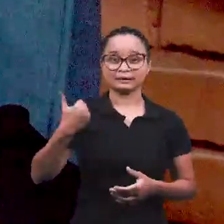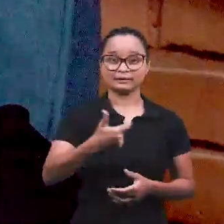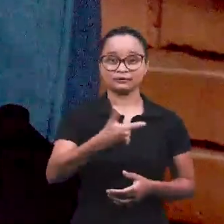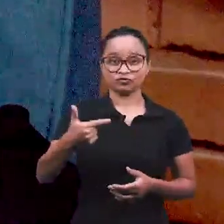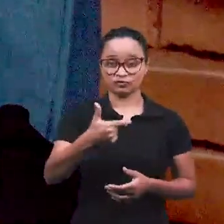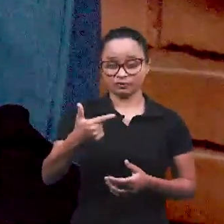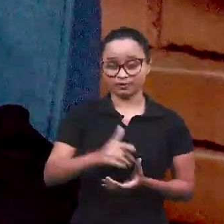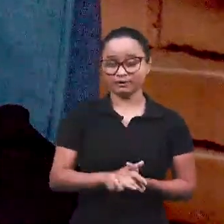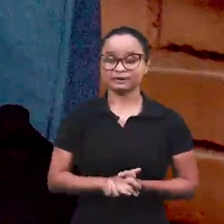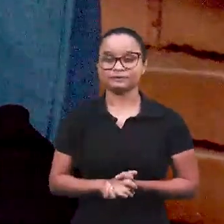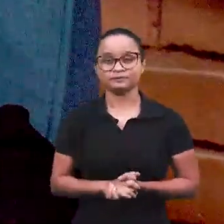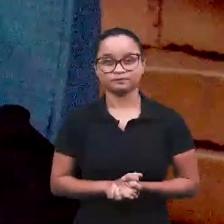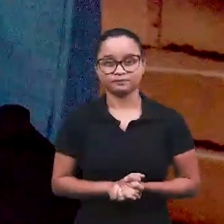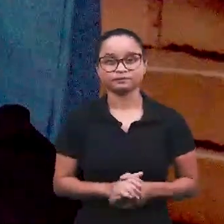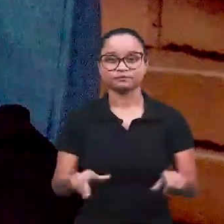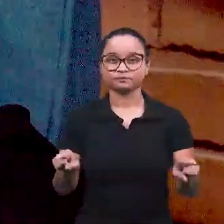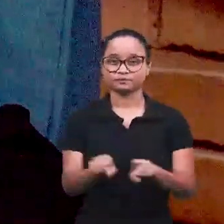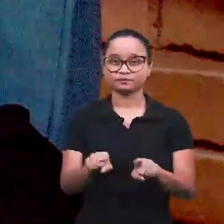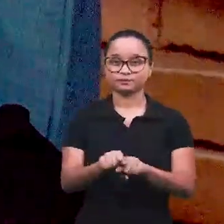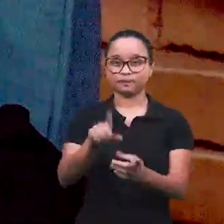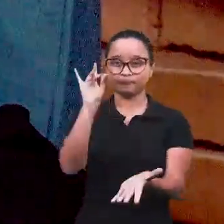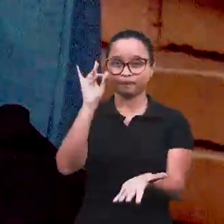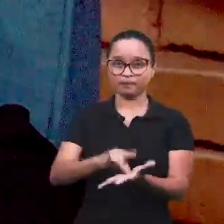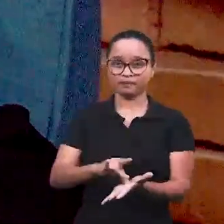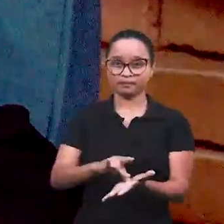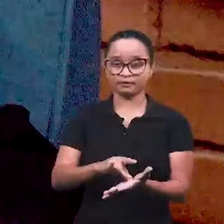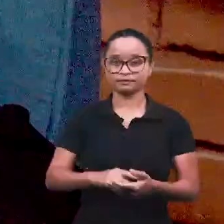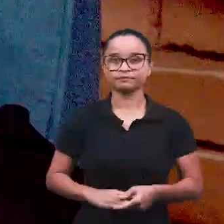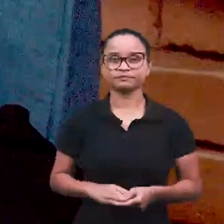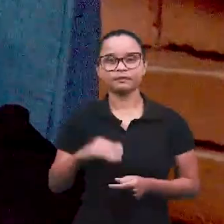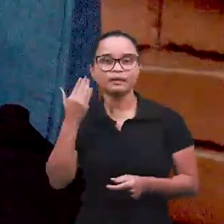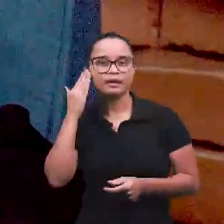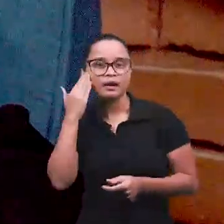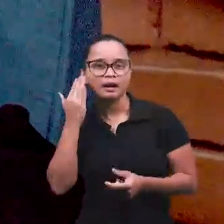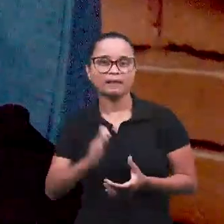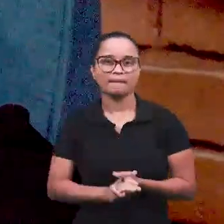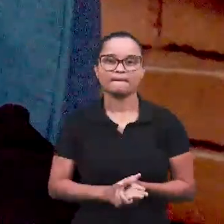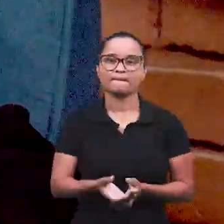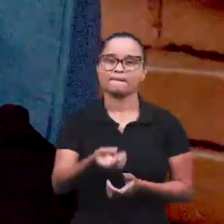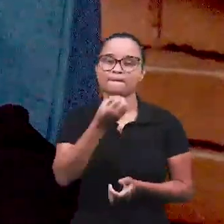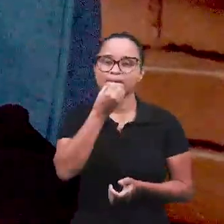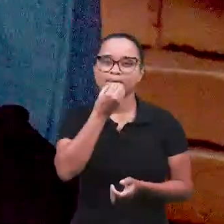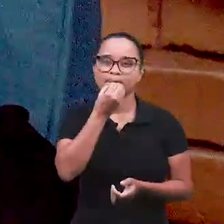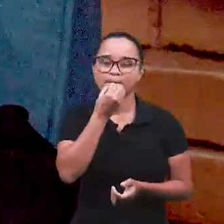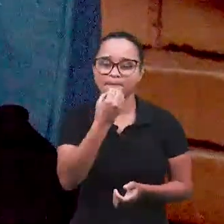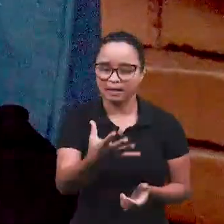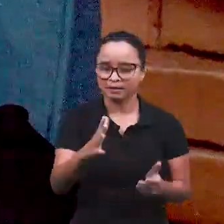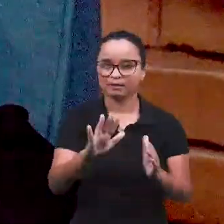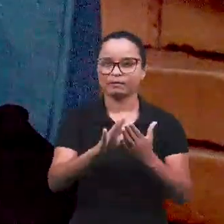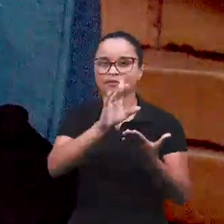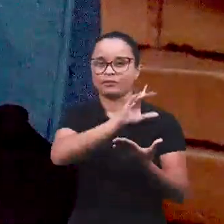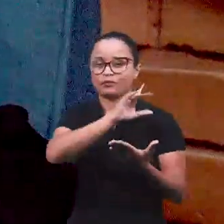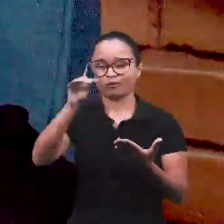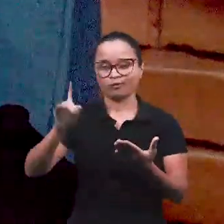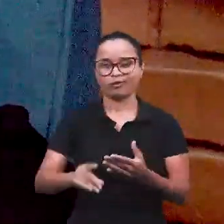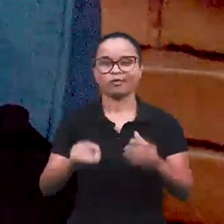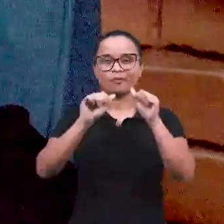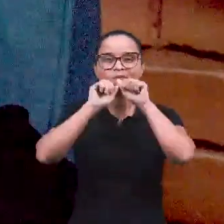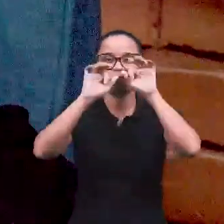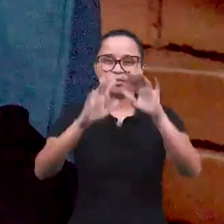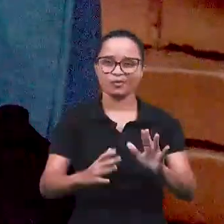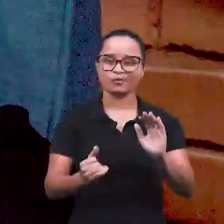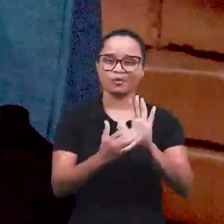com 22 anos de idade e, na verdade, ele compreende bem a palavra do Senhor. É uma bênção